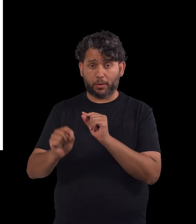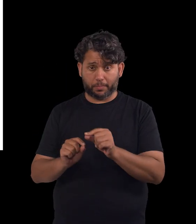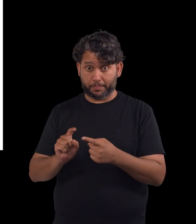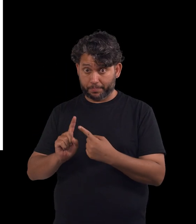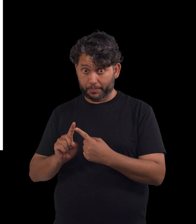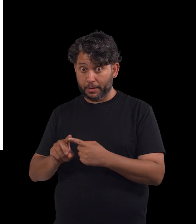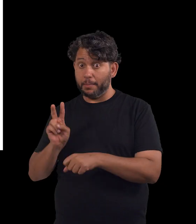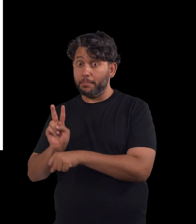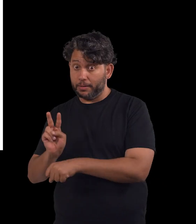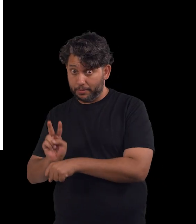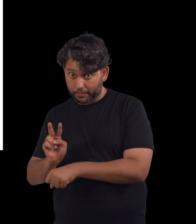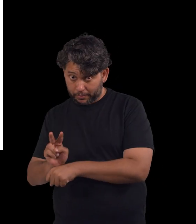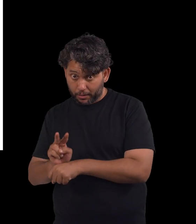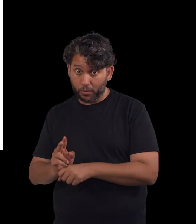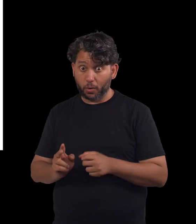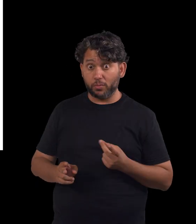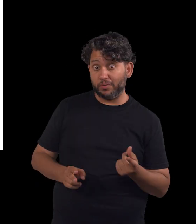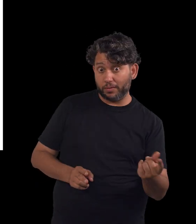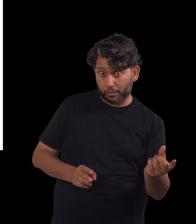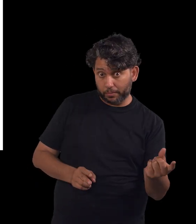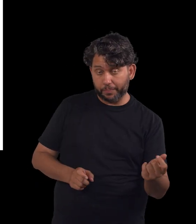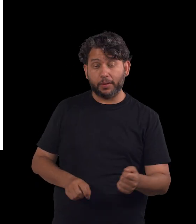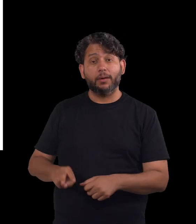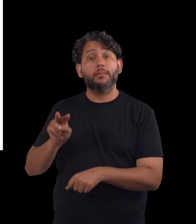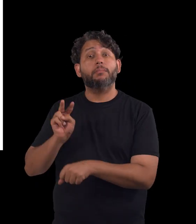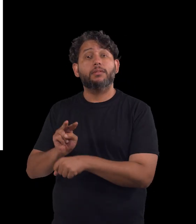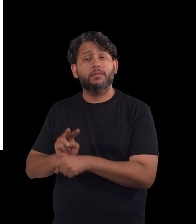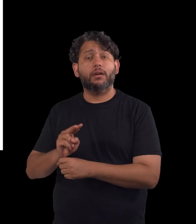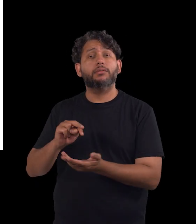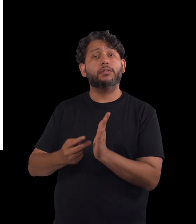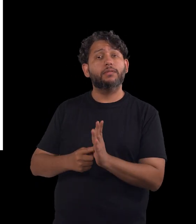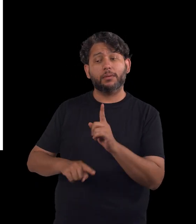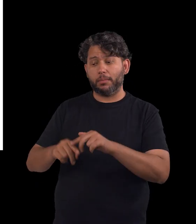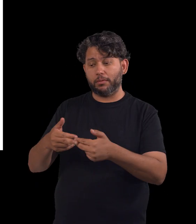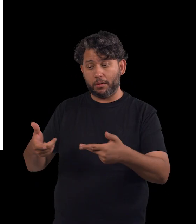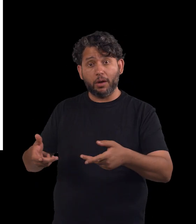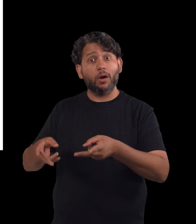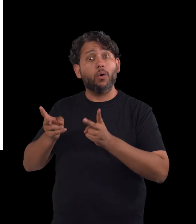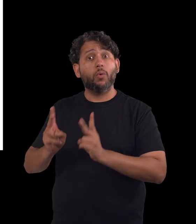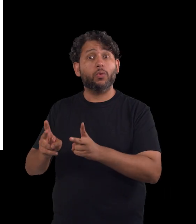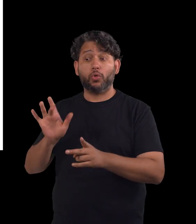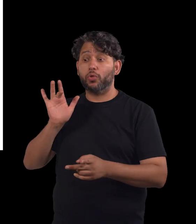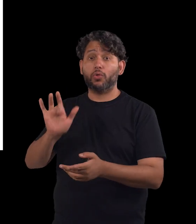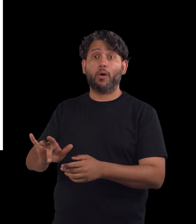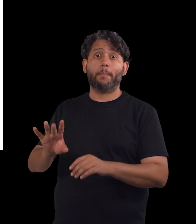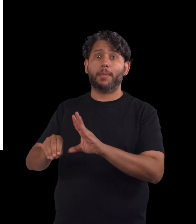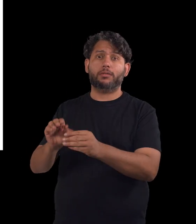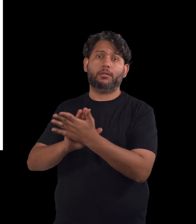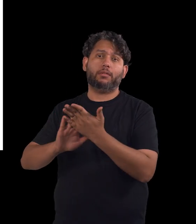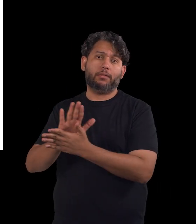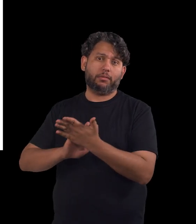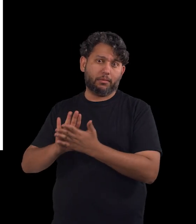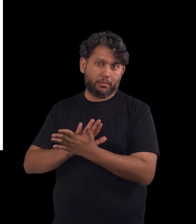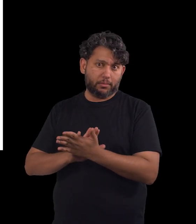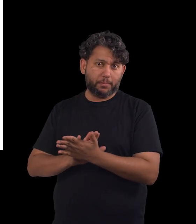diferença entre preservação e conservação. Preservar é manter determinados ambientes o mais intactos